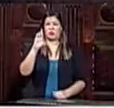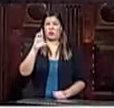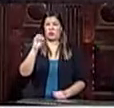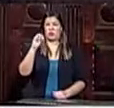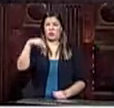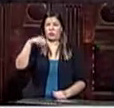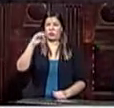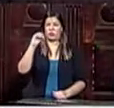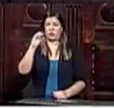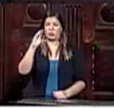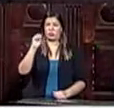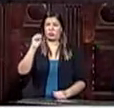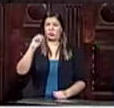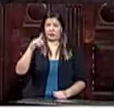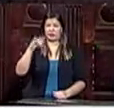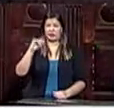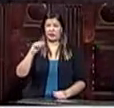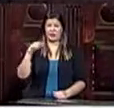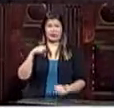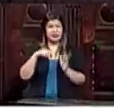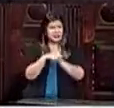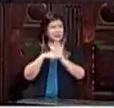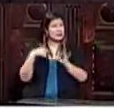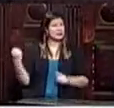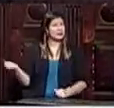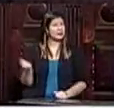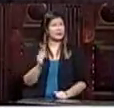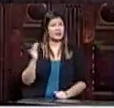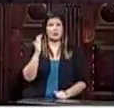Infelizmente, esse exame é muito caro e